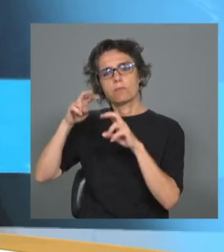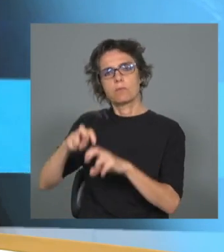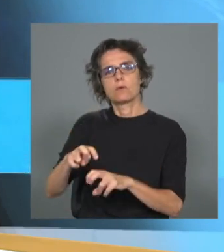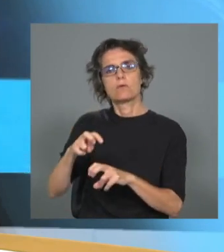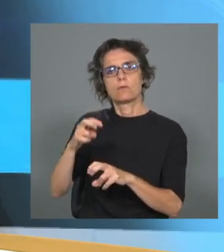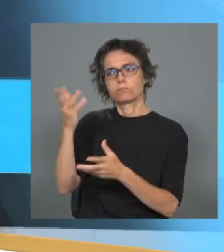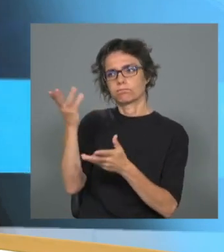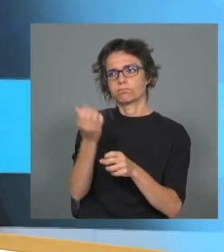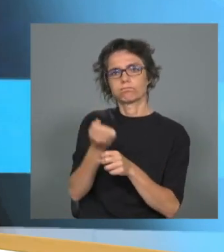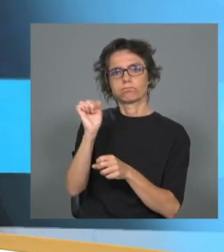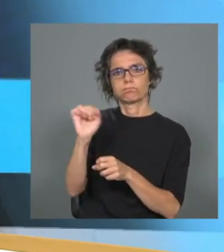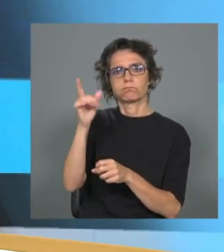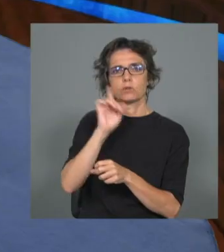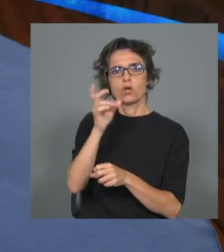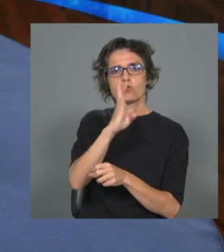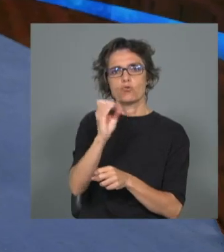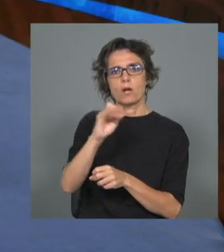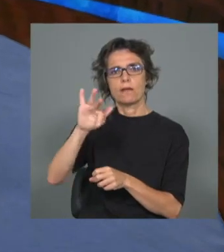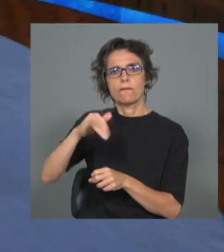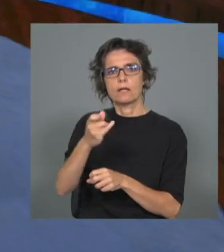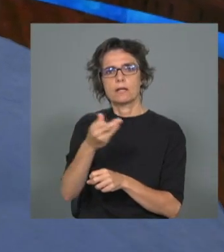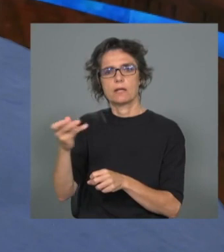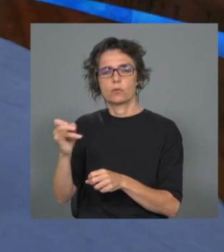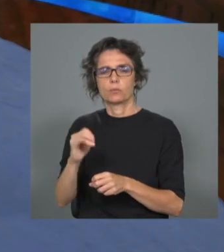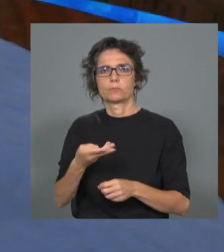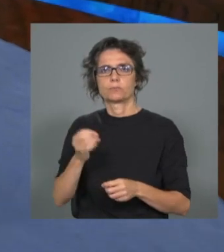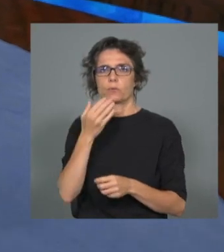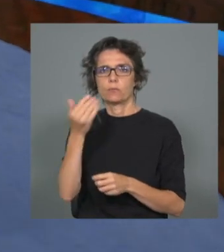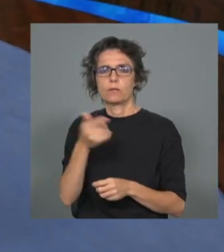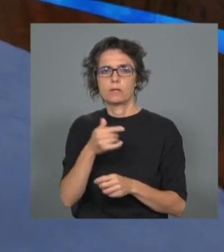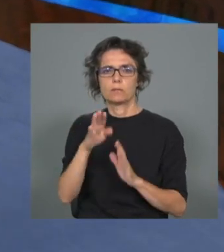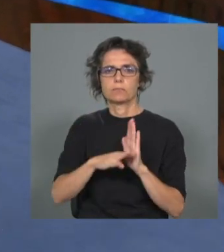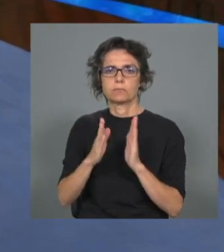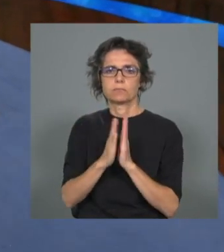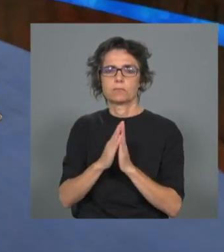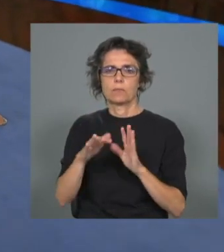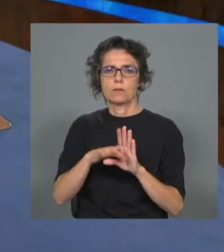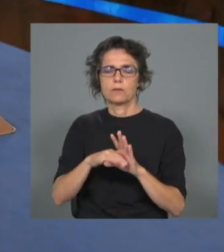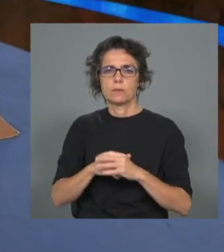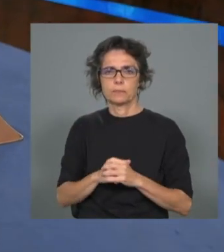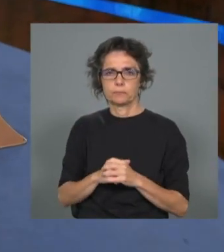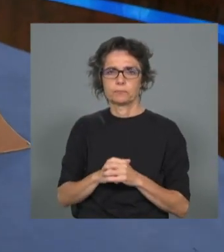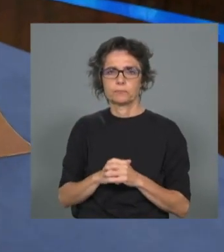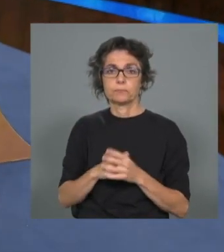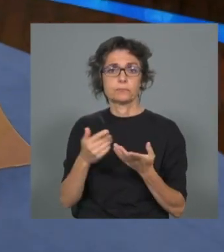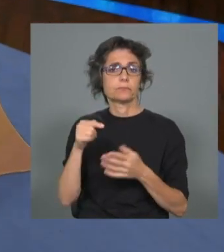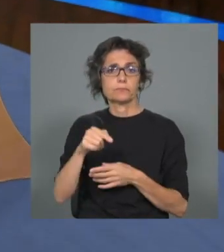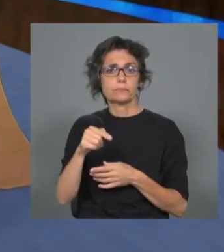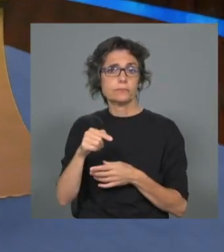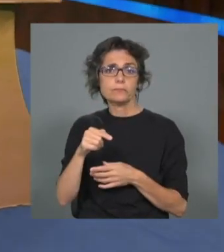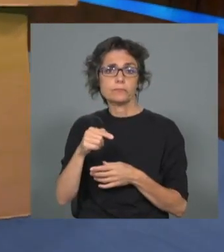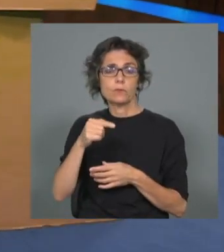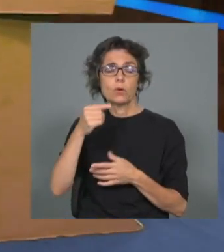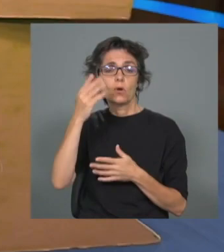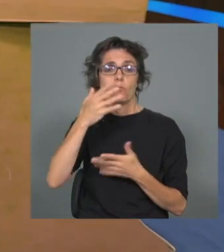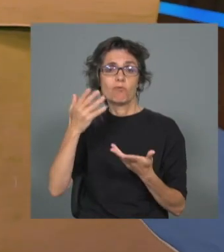que está aqui connosco. Boa tarde, obrigado por estar uma vez mais no programa Eclésia. Estamos ainda na saída deste Dia dos Avós